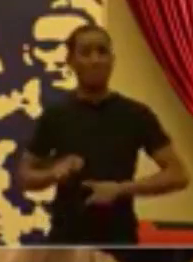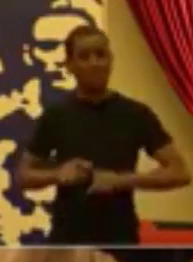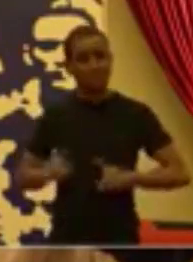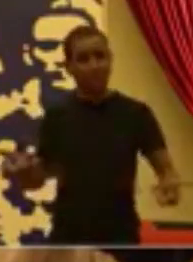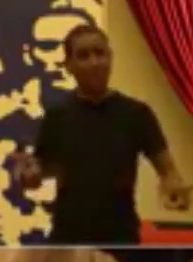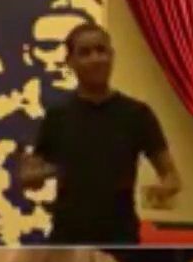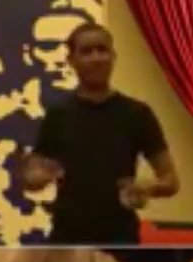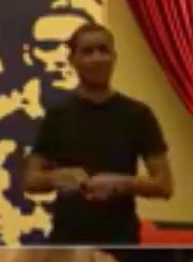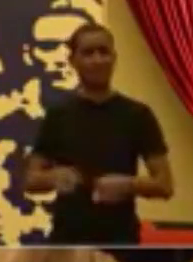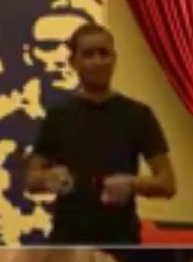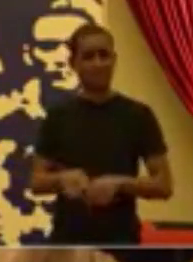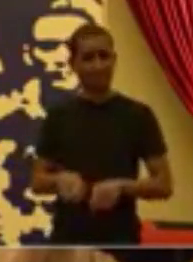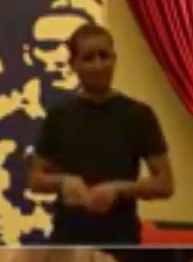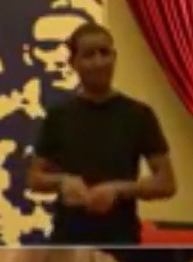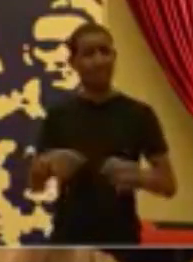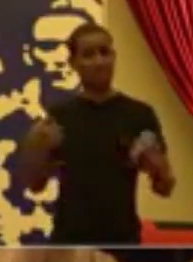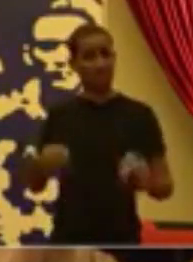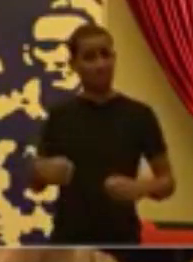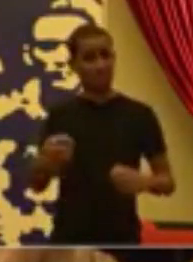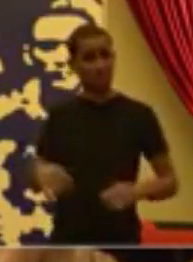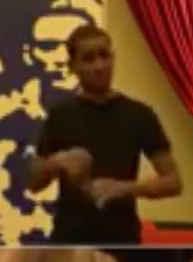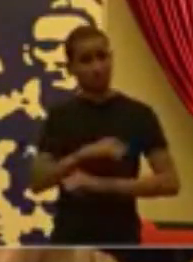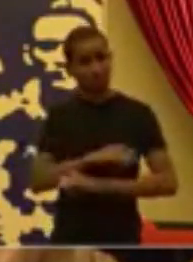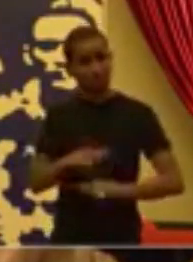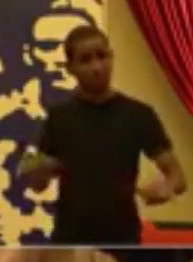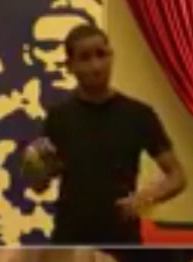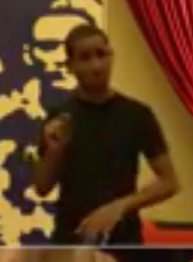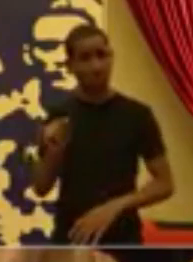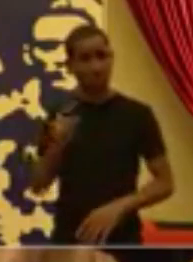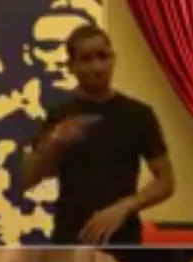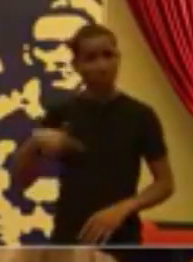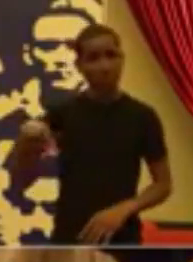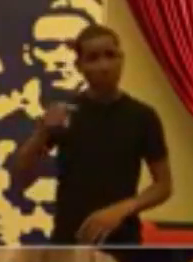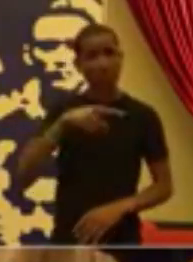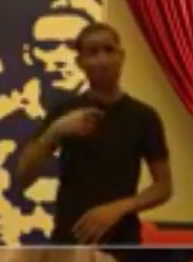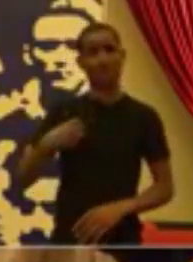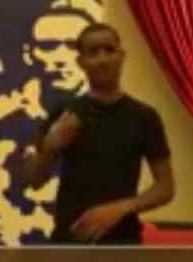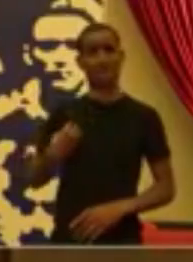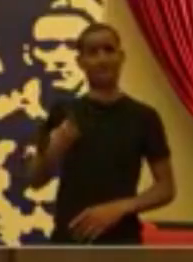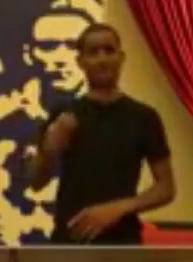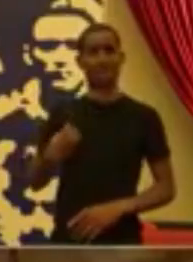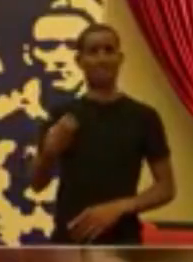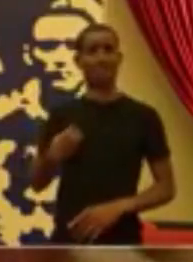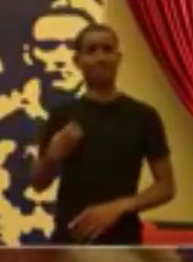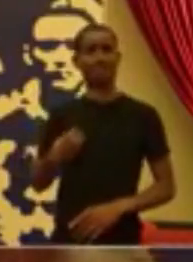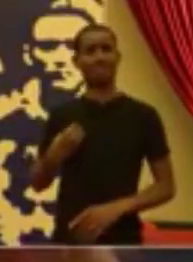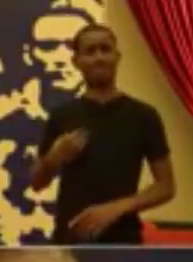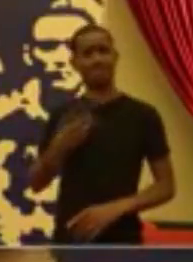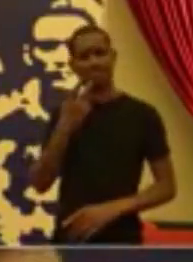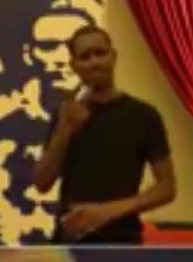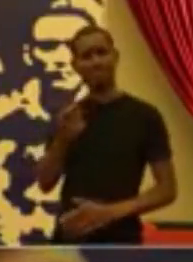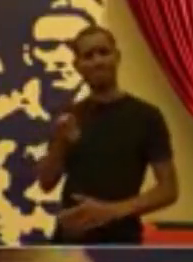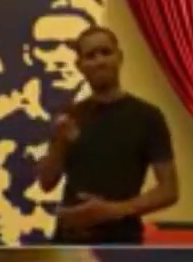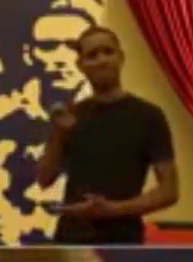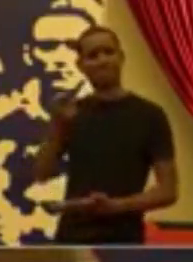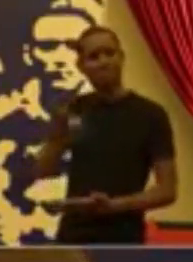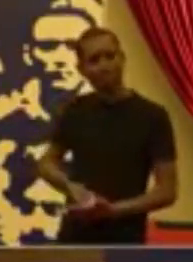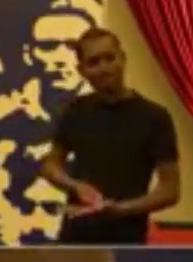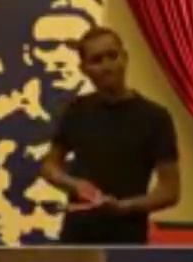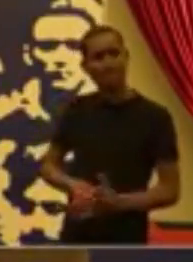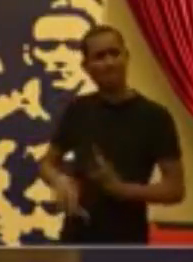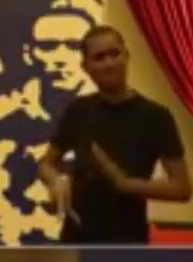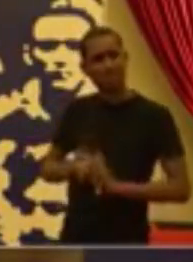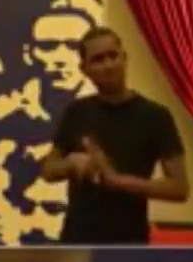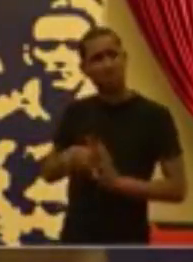também preciso dizer que estamos aqui para a reafirmação de um